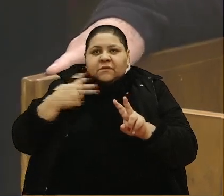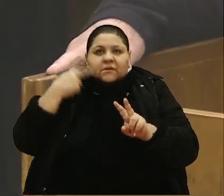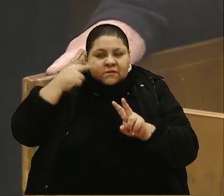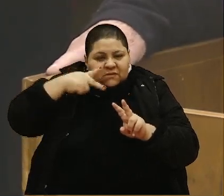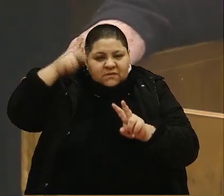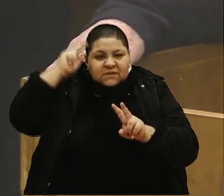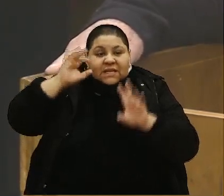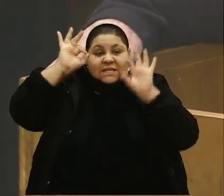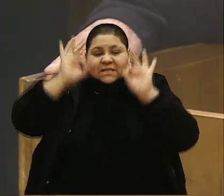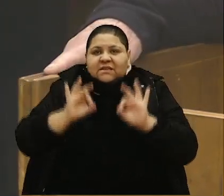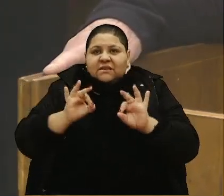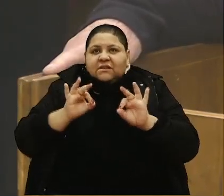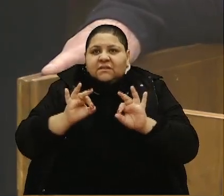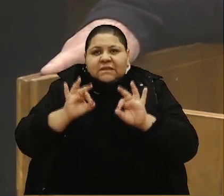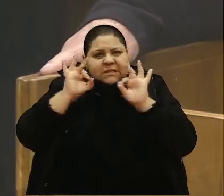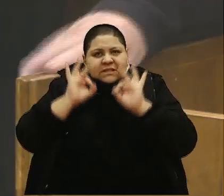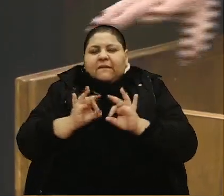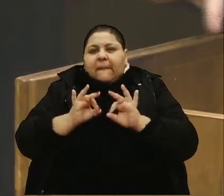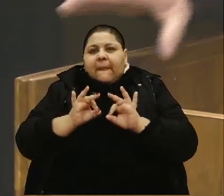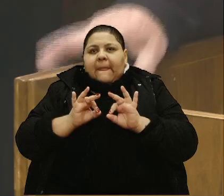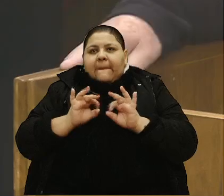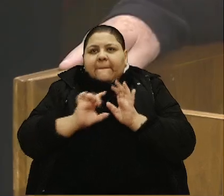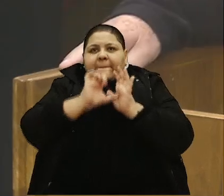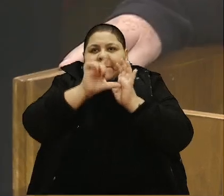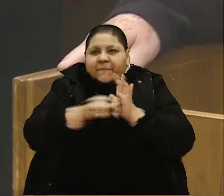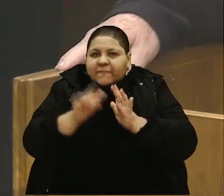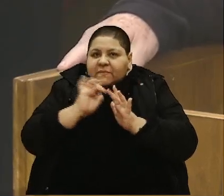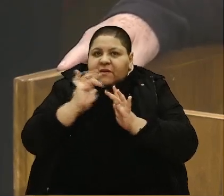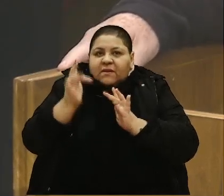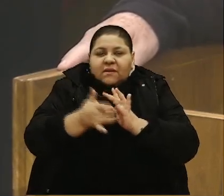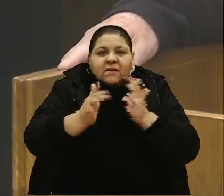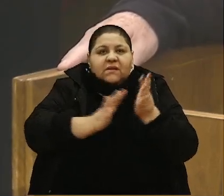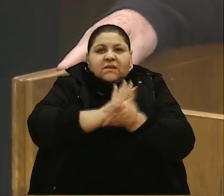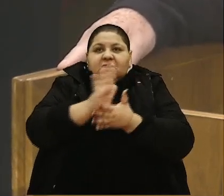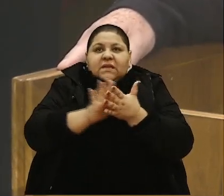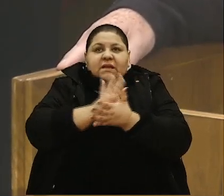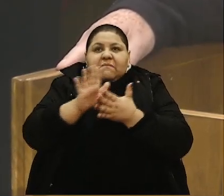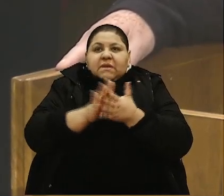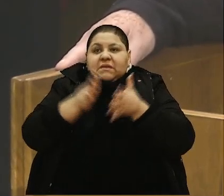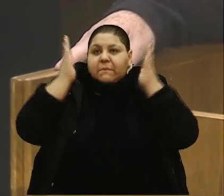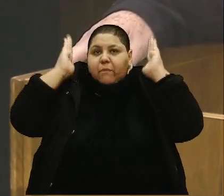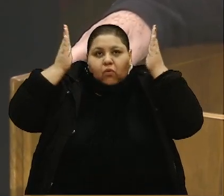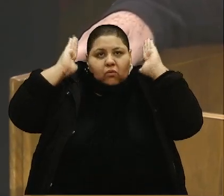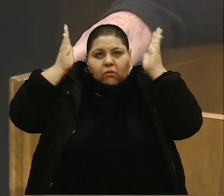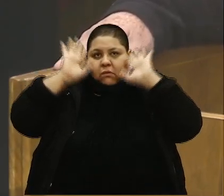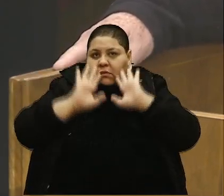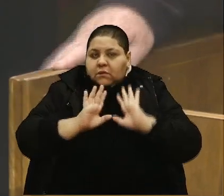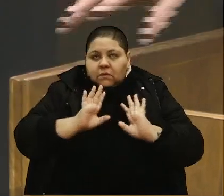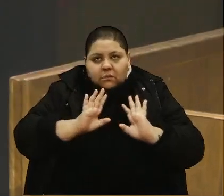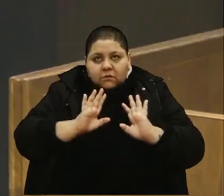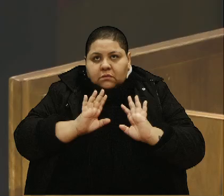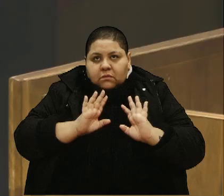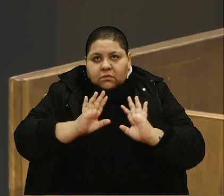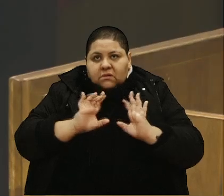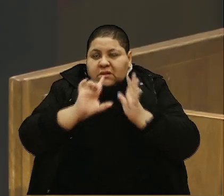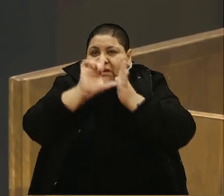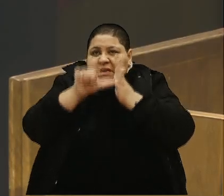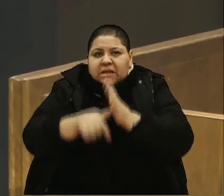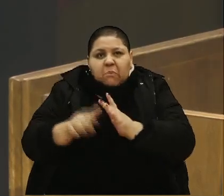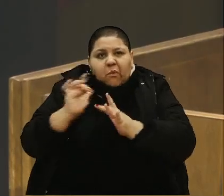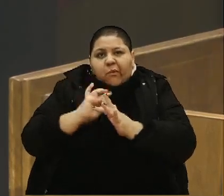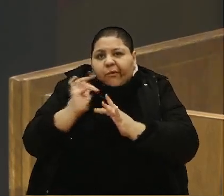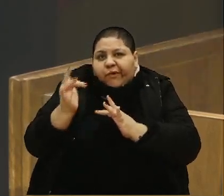tem razão, toda a razão. Depois das redes sociais, ninguém mais é tanso. Tá? Depois das redes